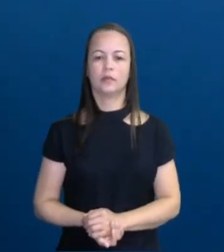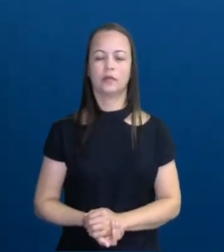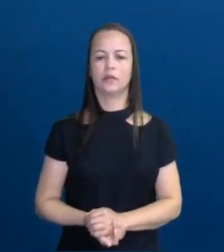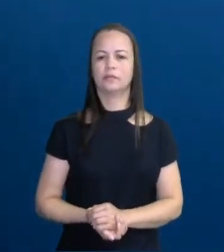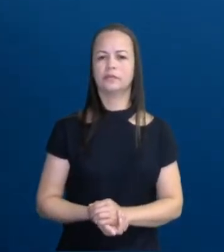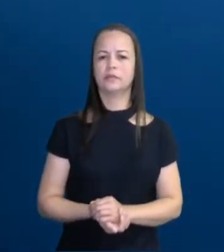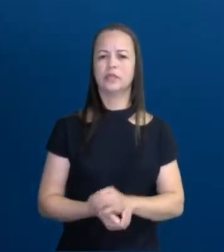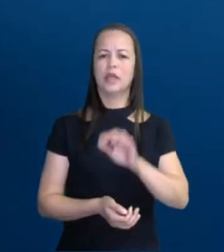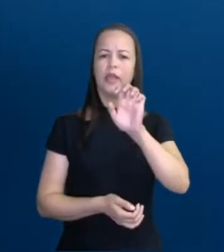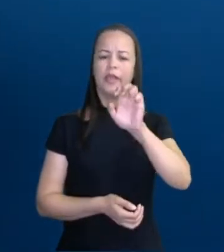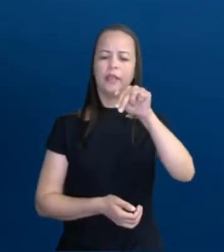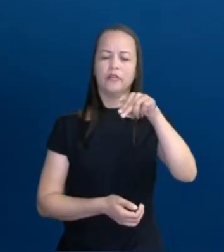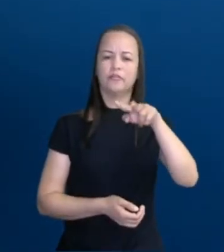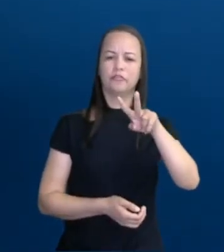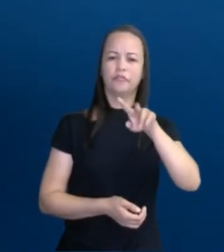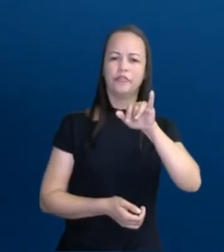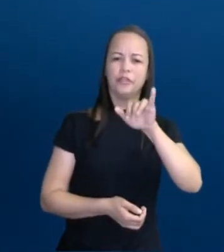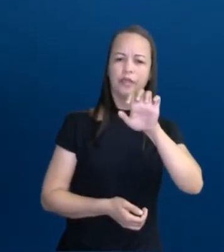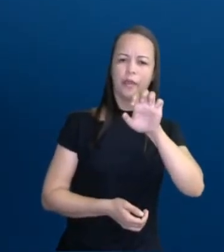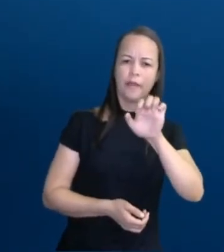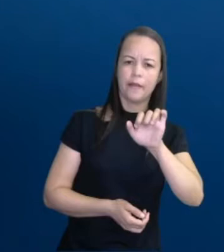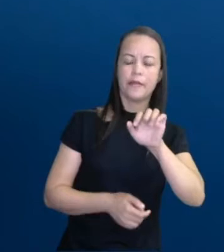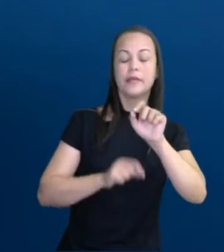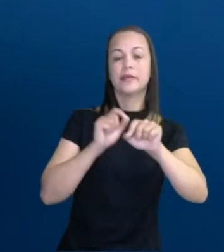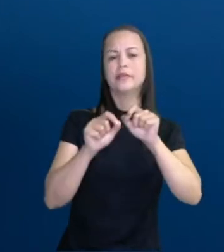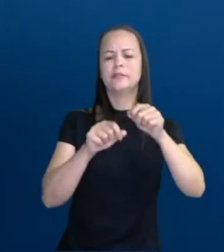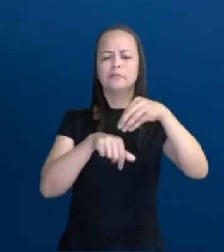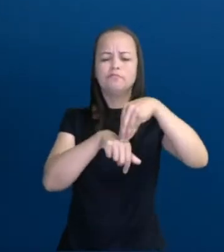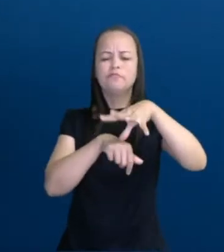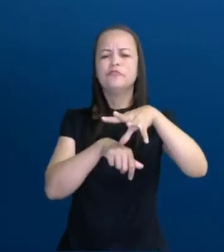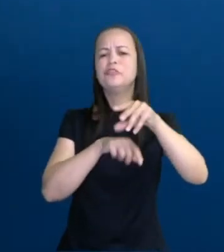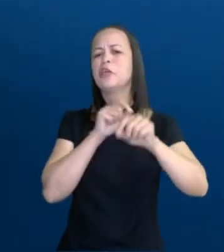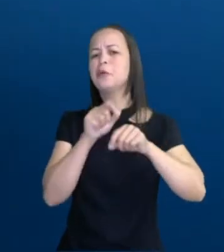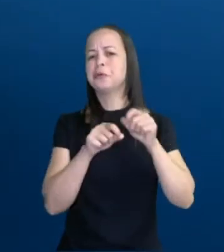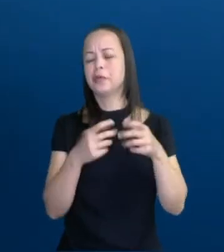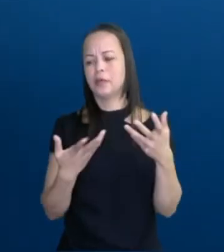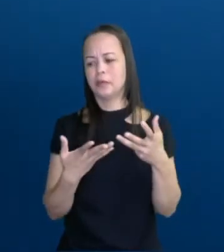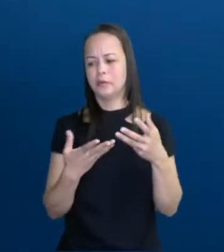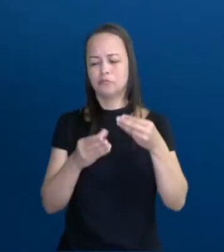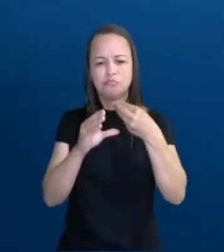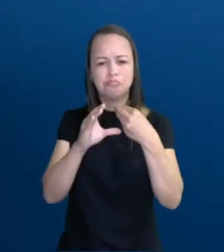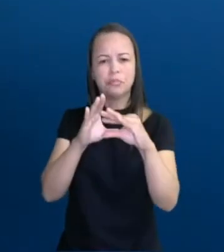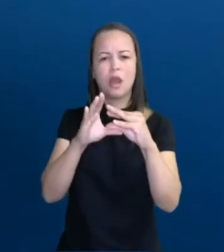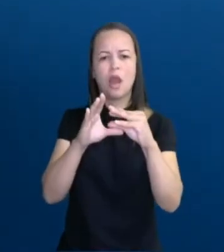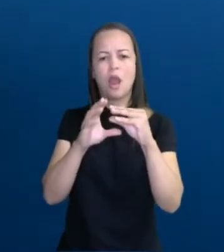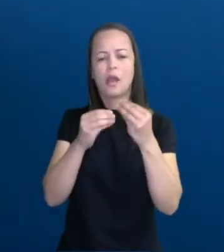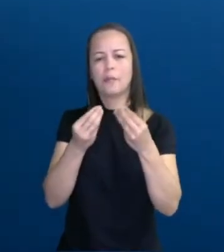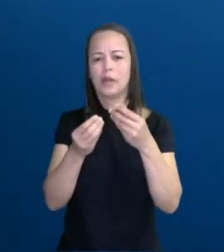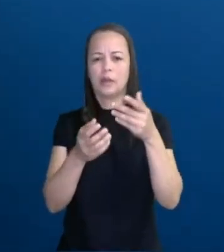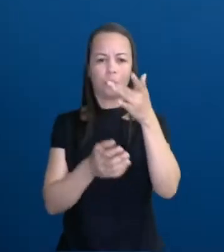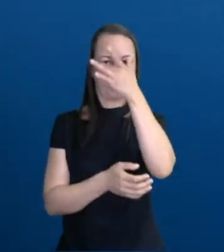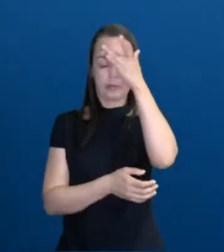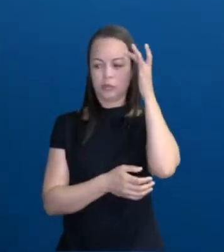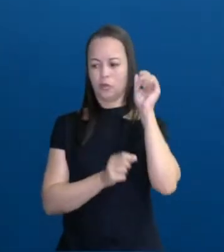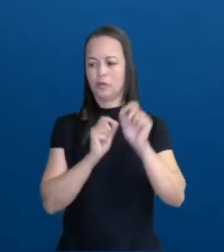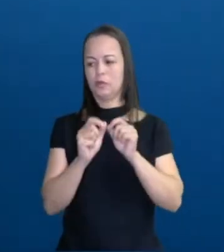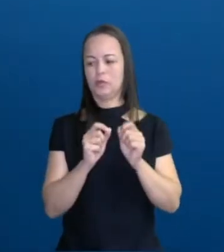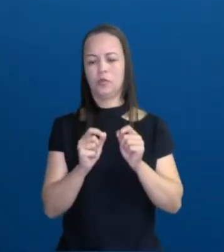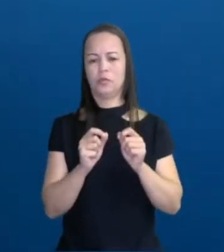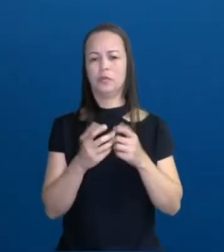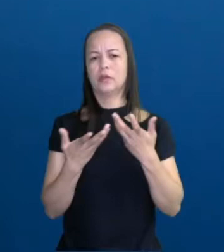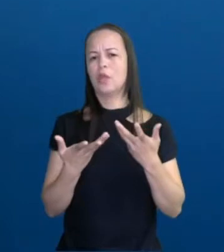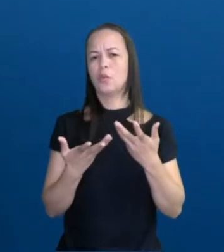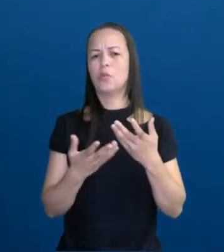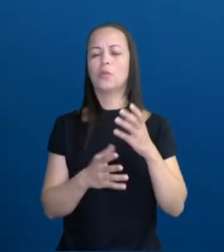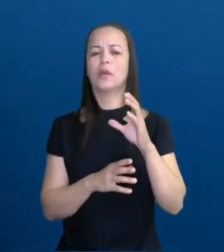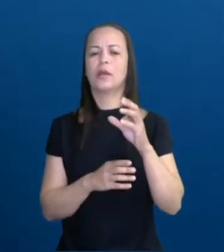Enviei. Enviei o quê? Quem envia, envia algo para alguém. Enviei o